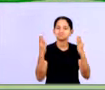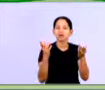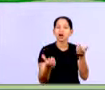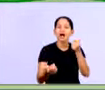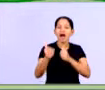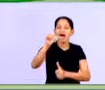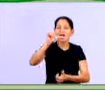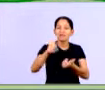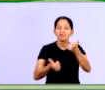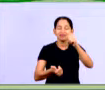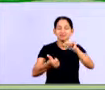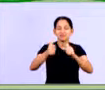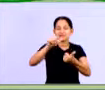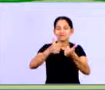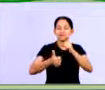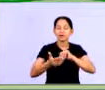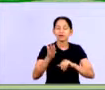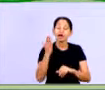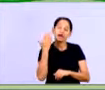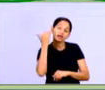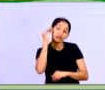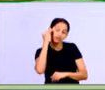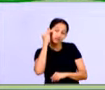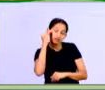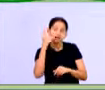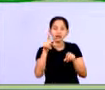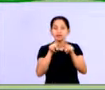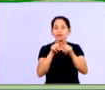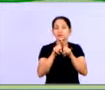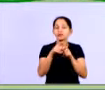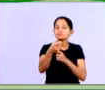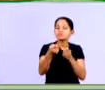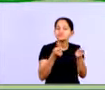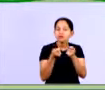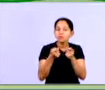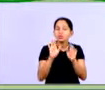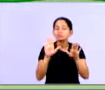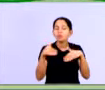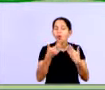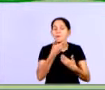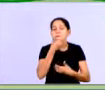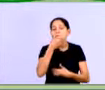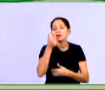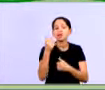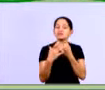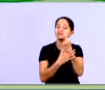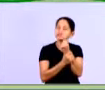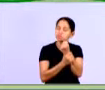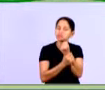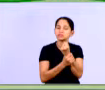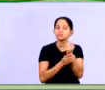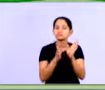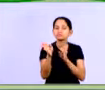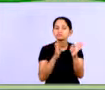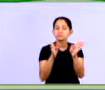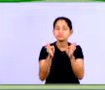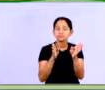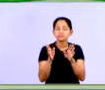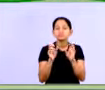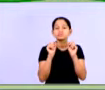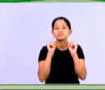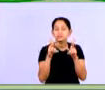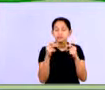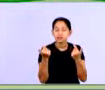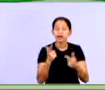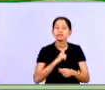você tende a ter uma tendência que os negócios vão ser mais estáveis e mais seguros. Tudo bem, Denise? Sim, a gente